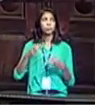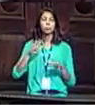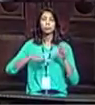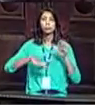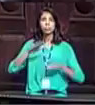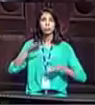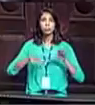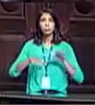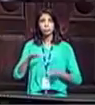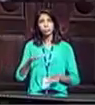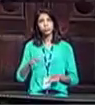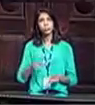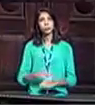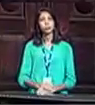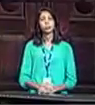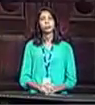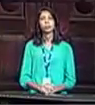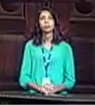Talvez